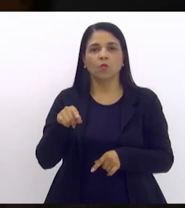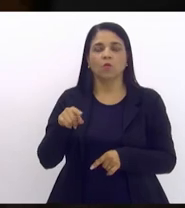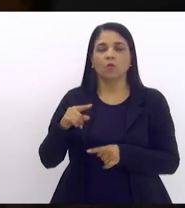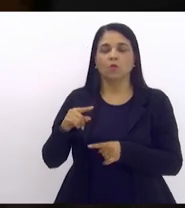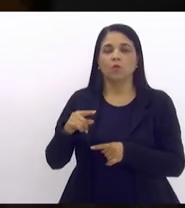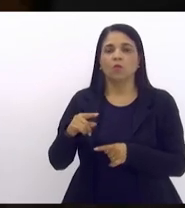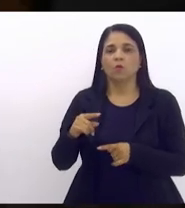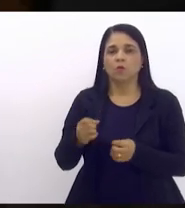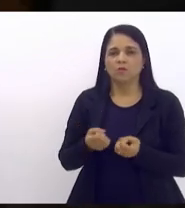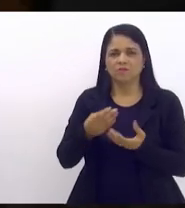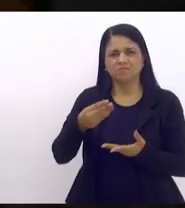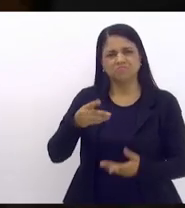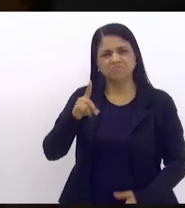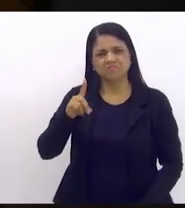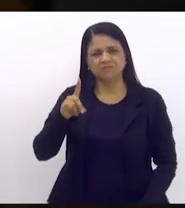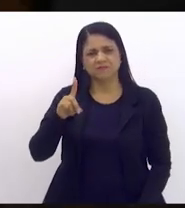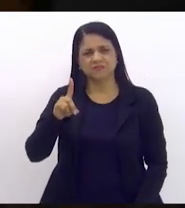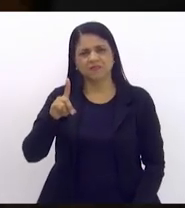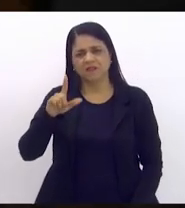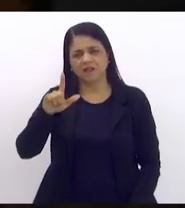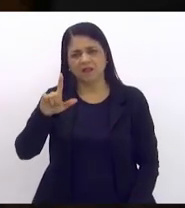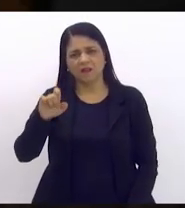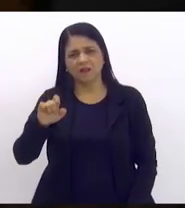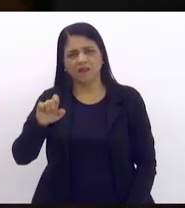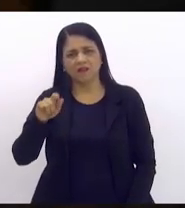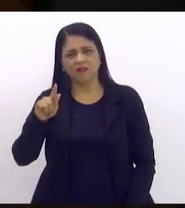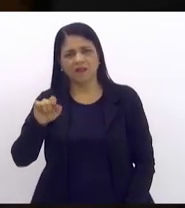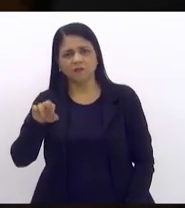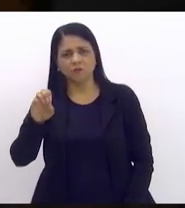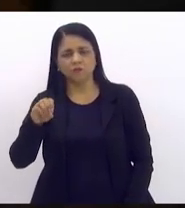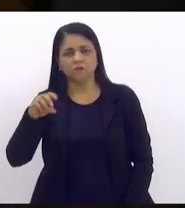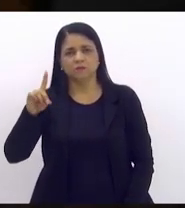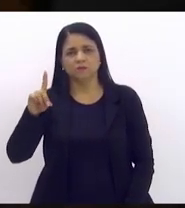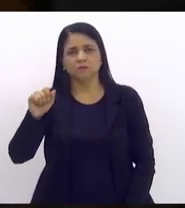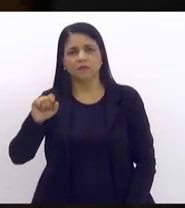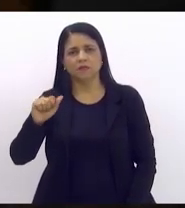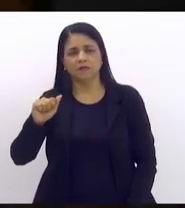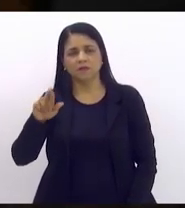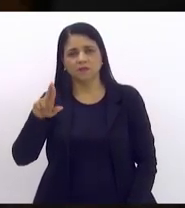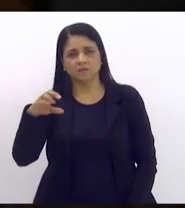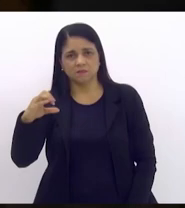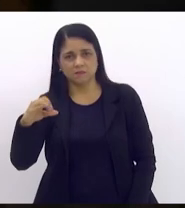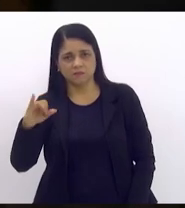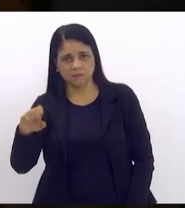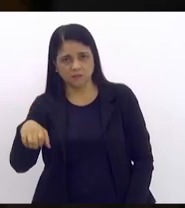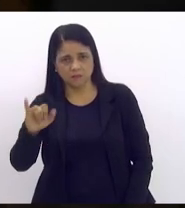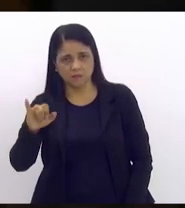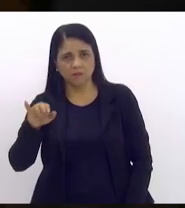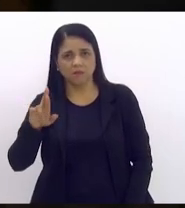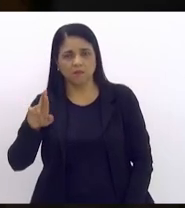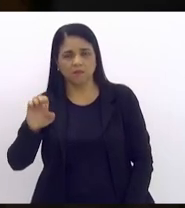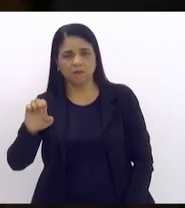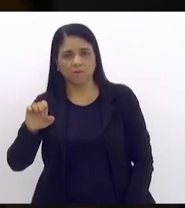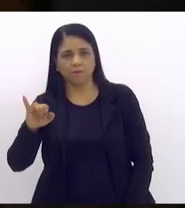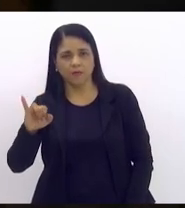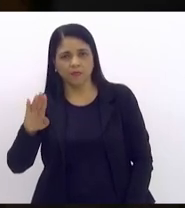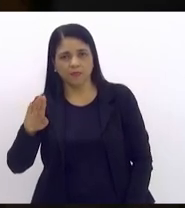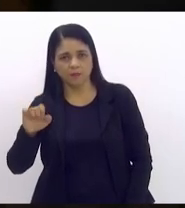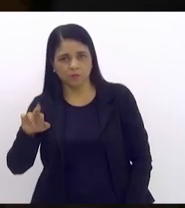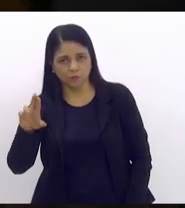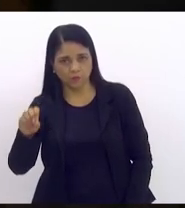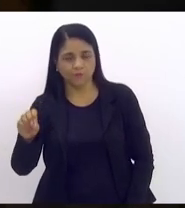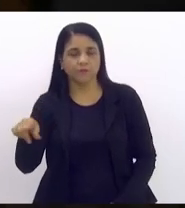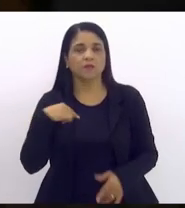Ribeiro. Pareceres das comissões de Constituição e Justiça pela constitucionalidade e cultura favorável. Relatora,